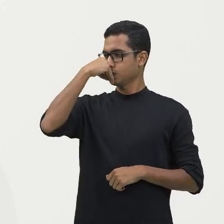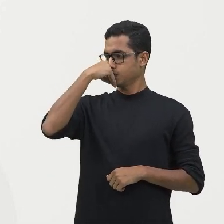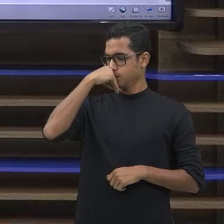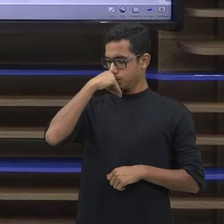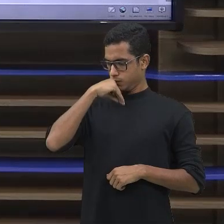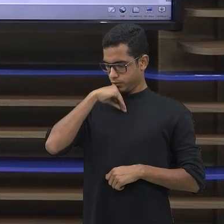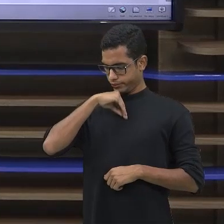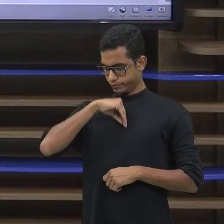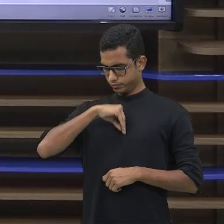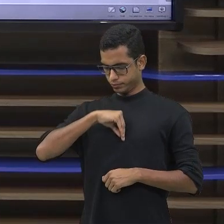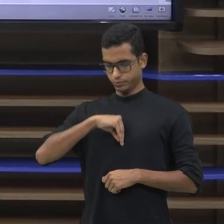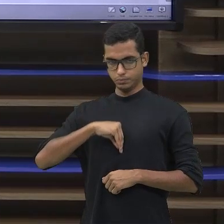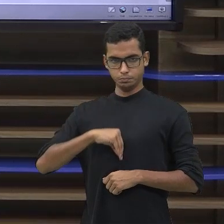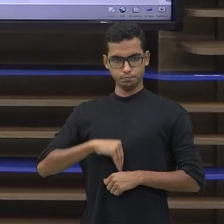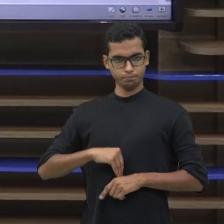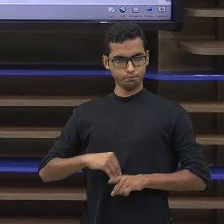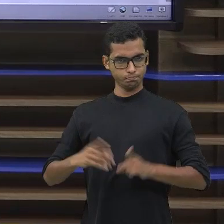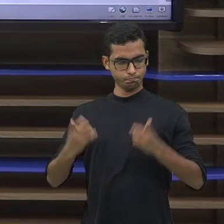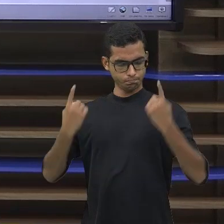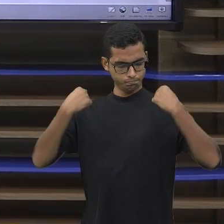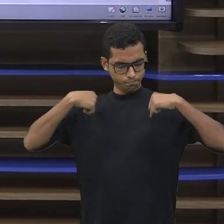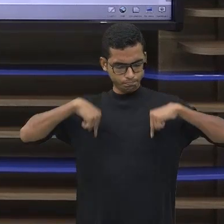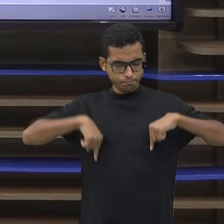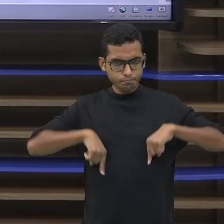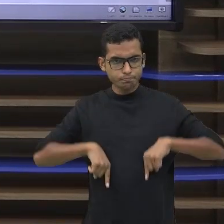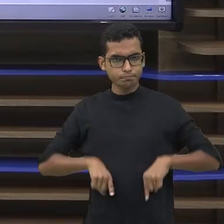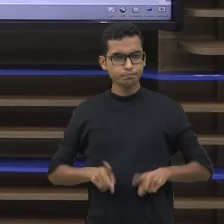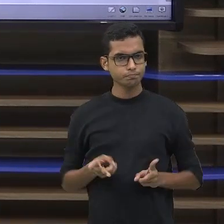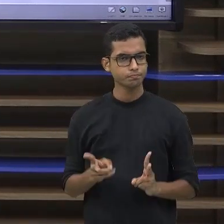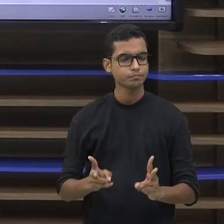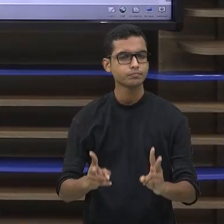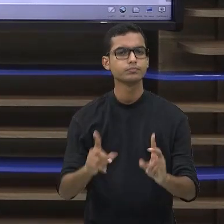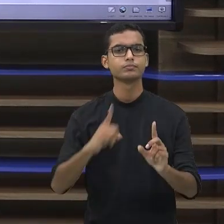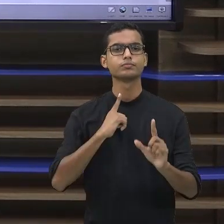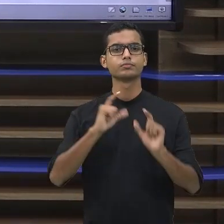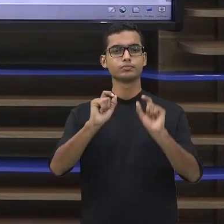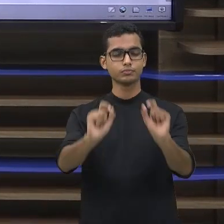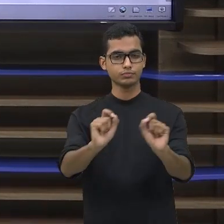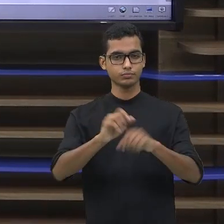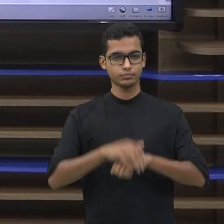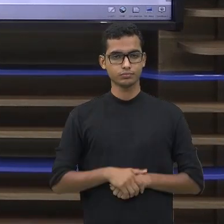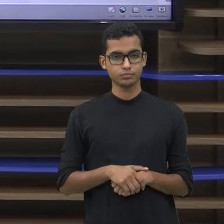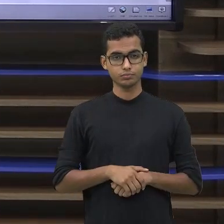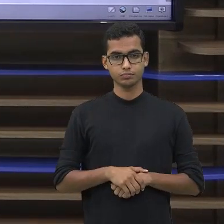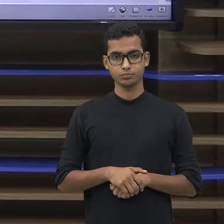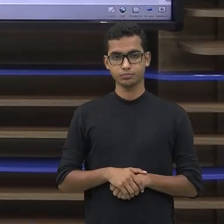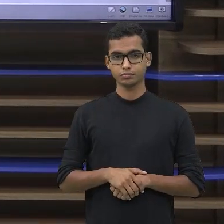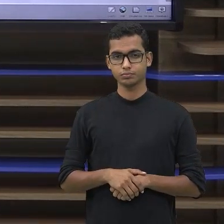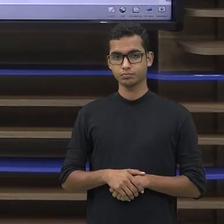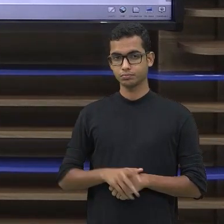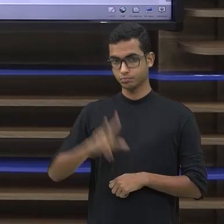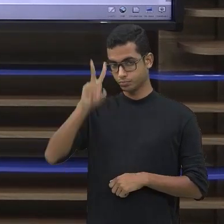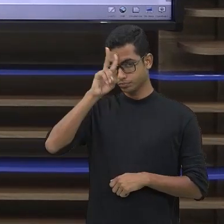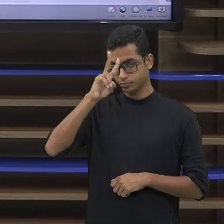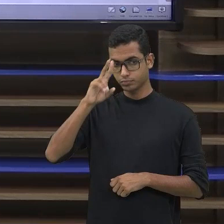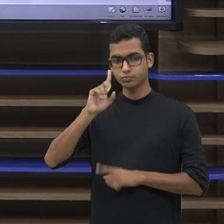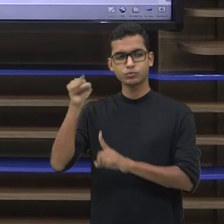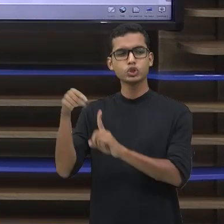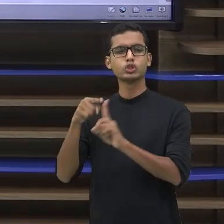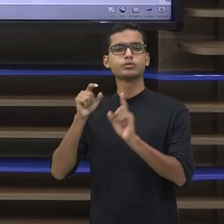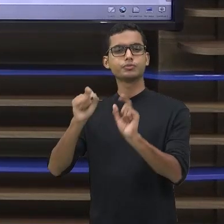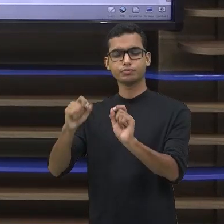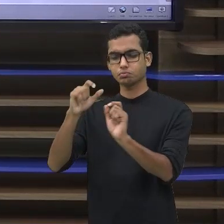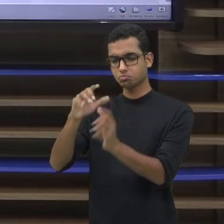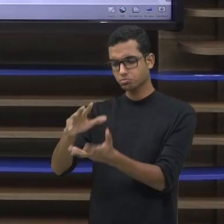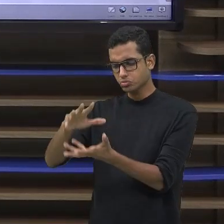processo digestivo, ele sempre vai procurar diminuir aquela molécula que é grande, que é